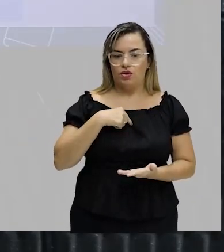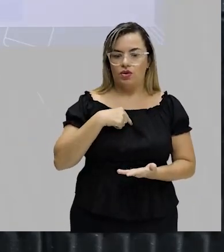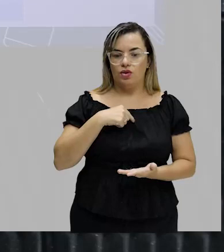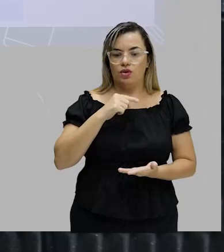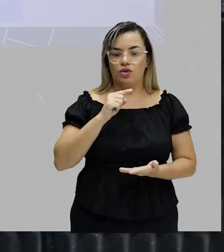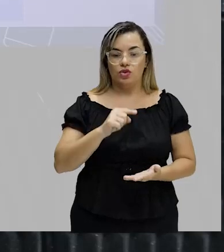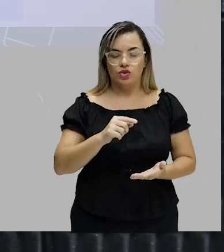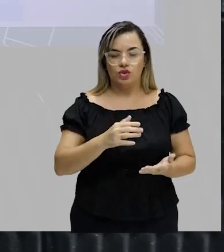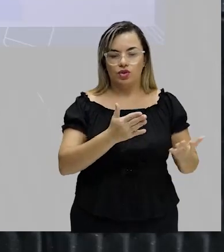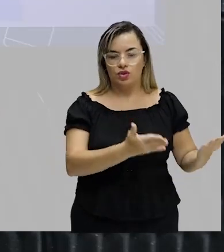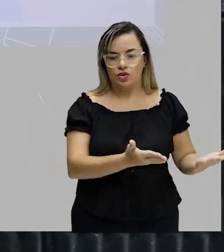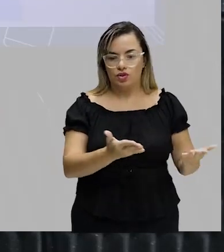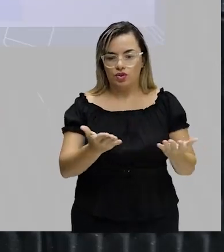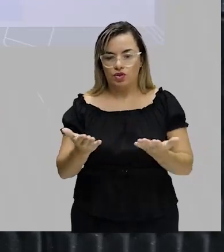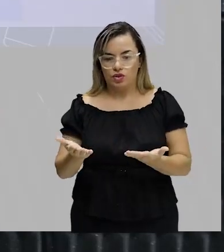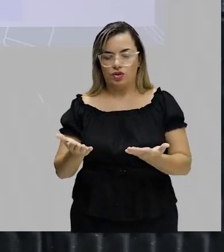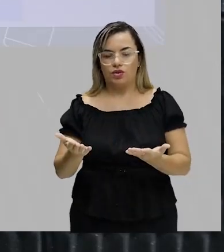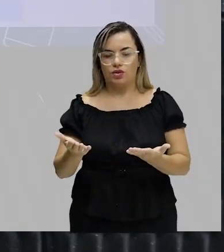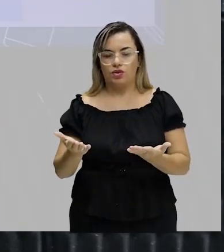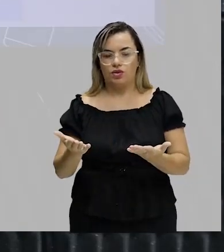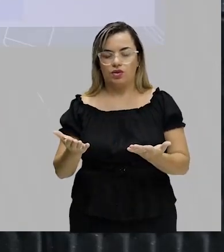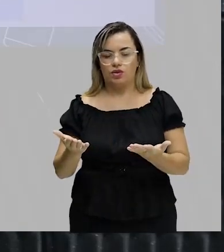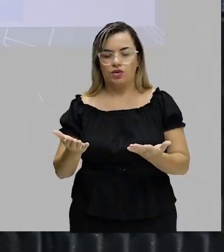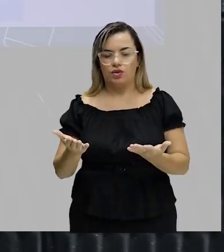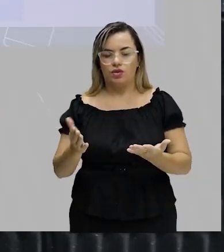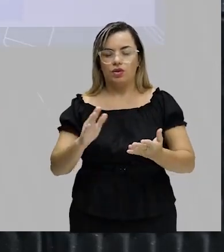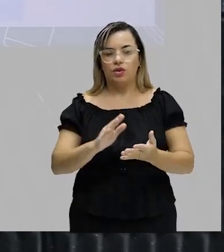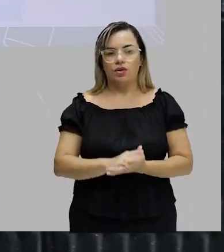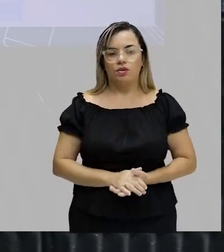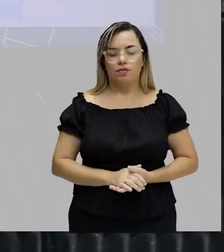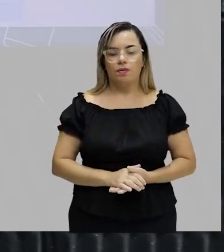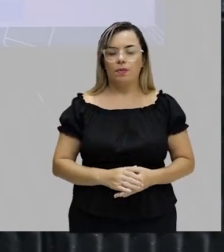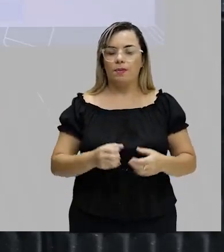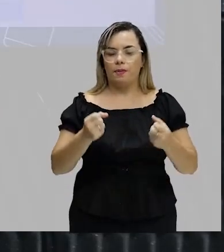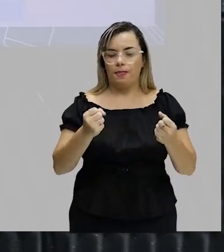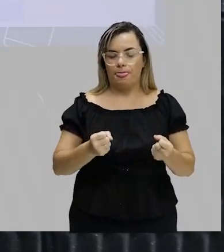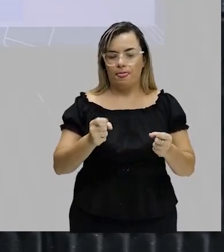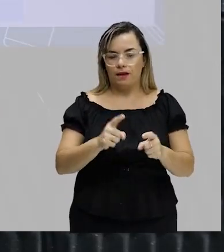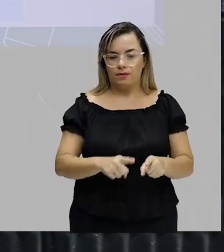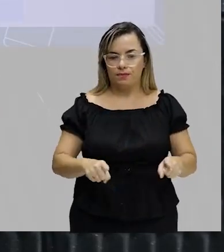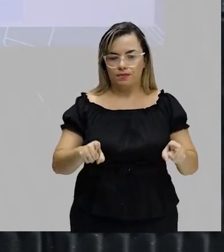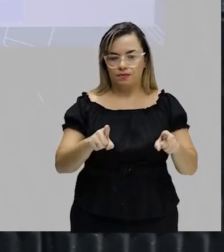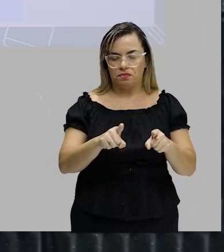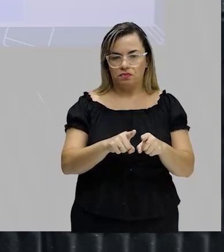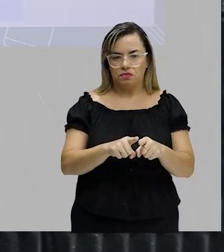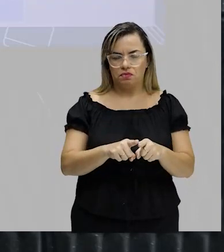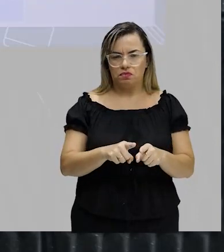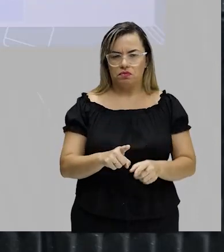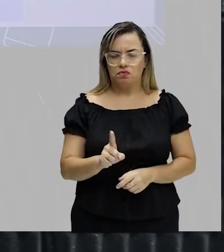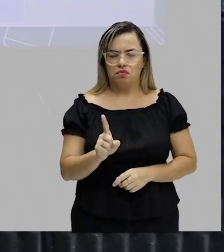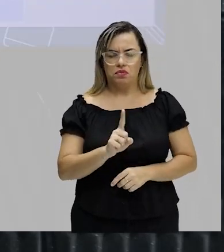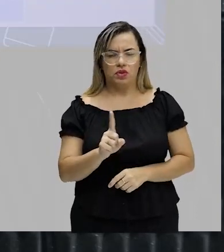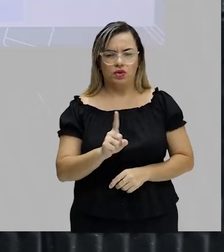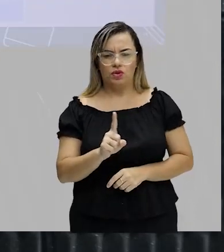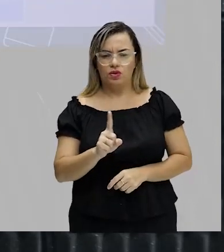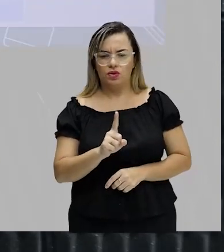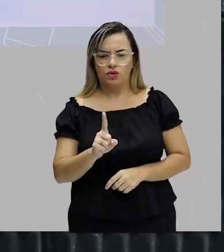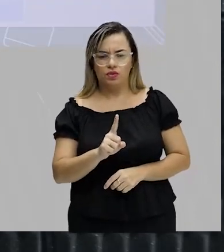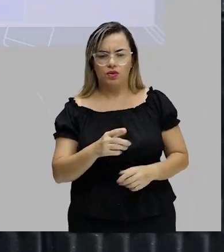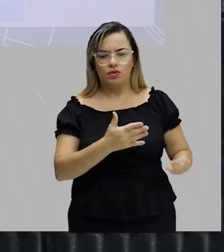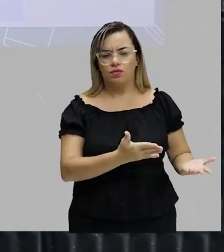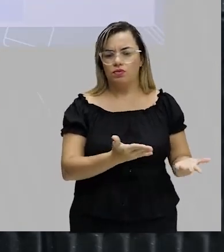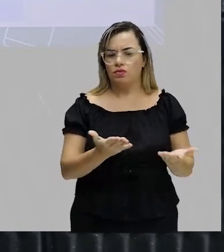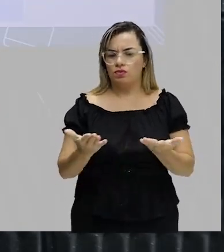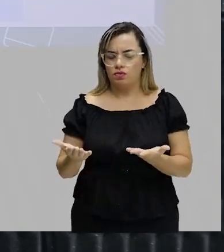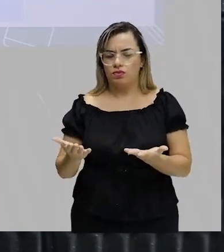você. Mas também pode ser invited. We were not invited. Nós não fomos convidados. Então, ele tanto